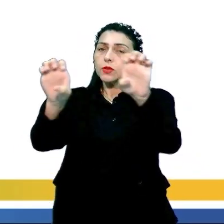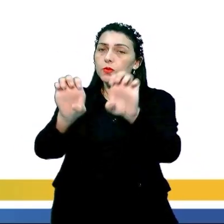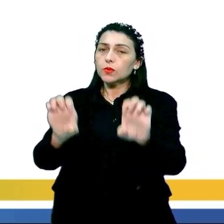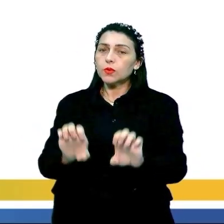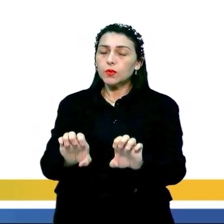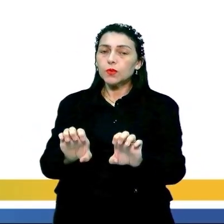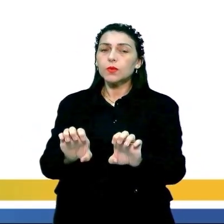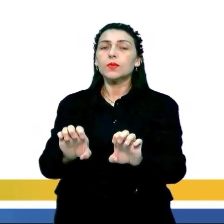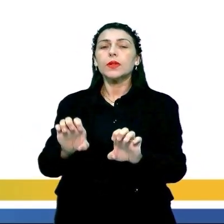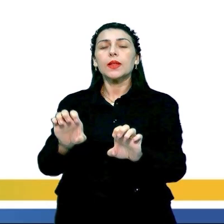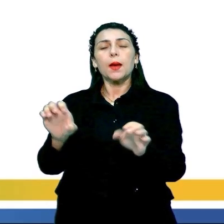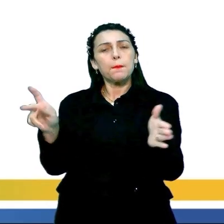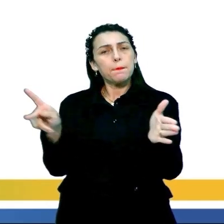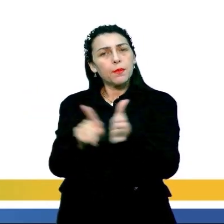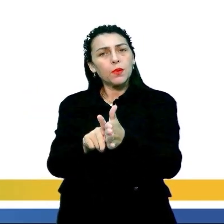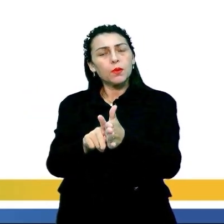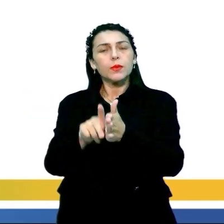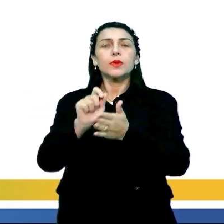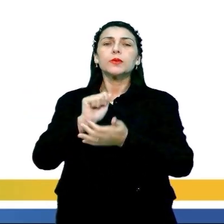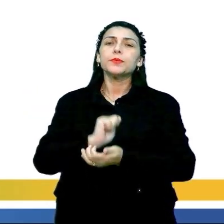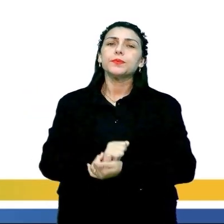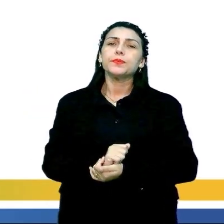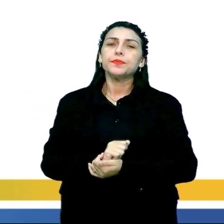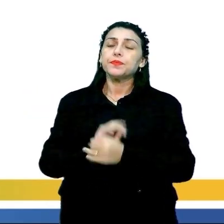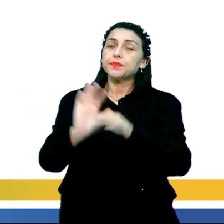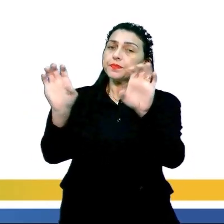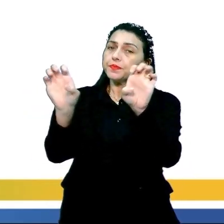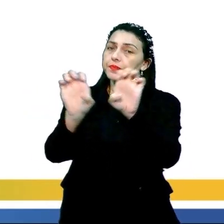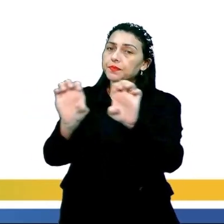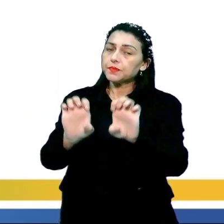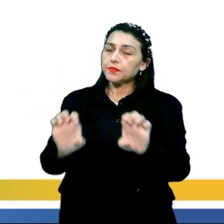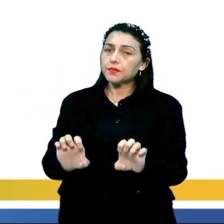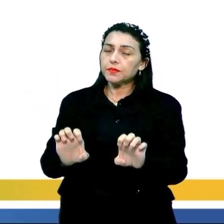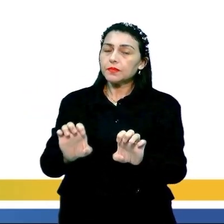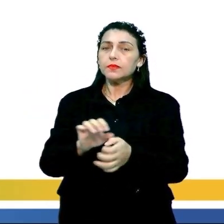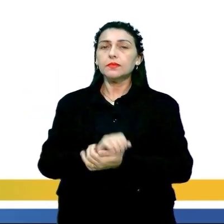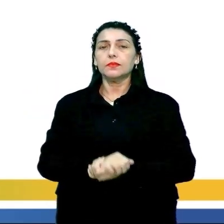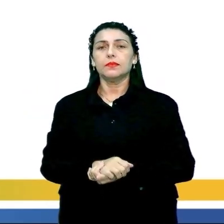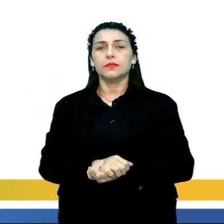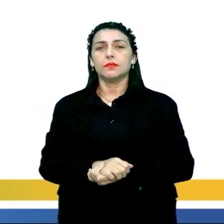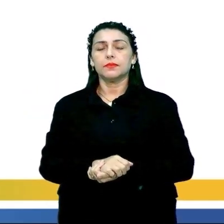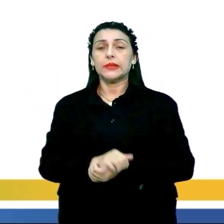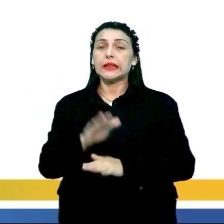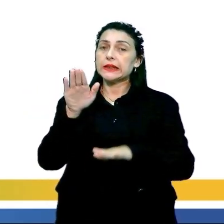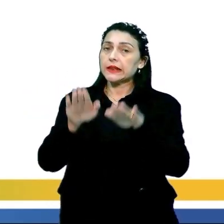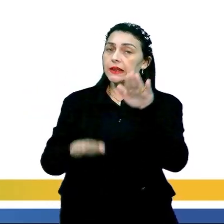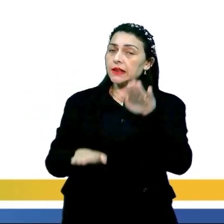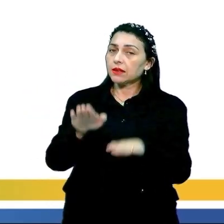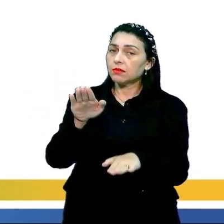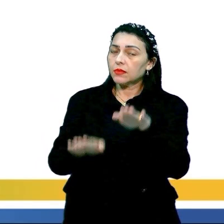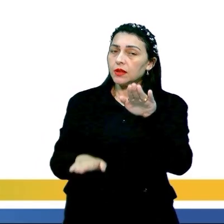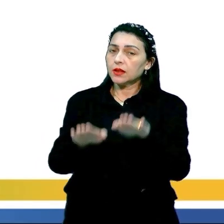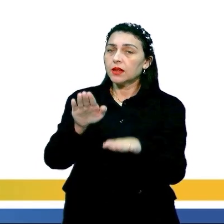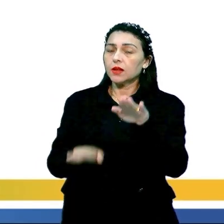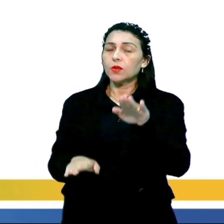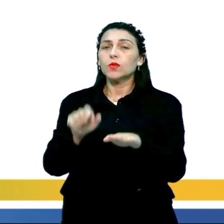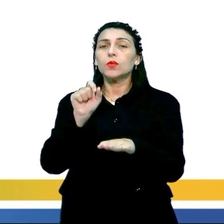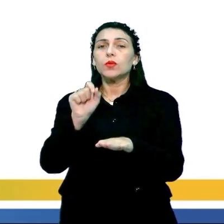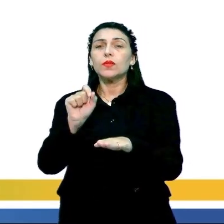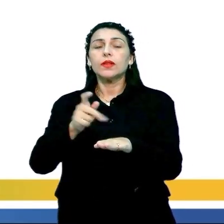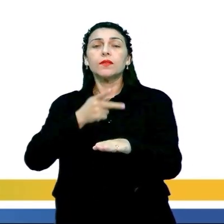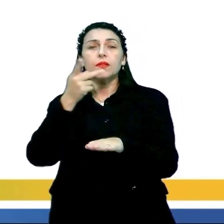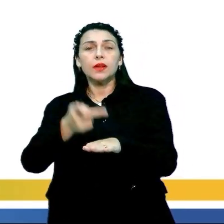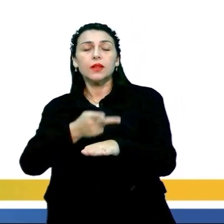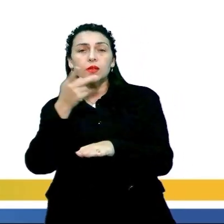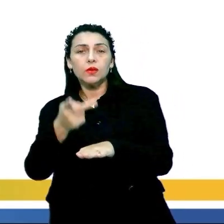estrutura específica. Uma estrutura que ela depende muito daquilo que você